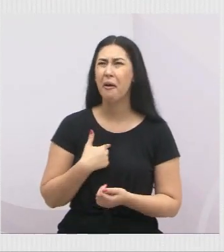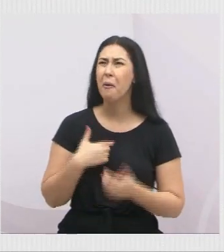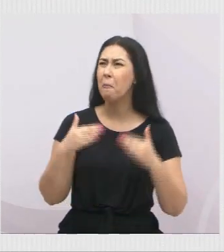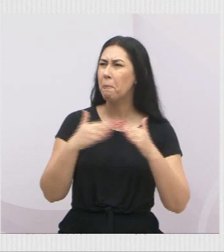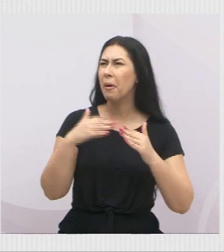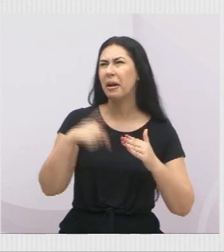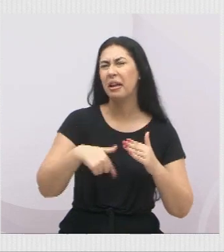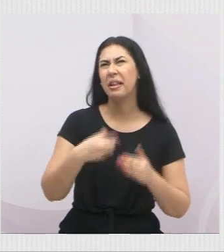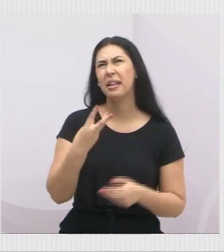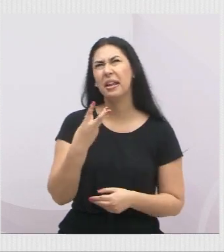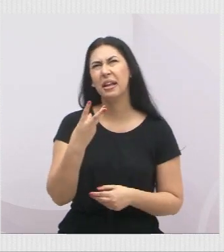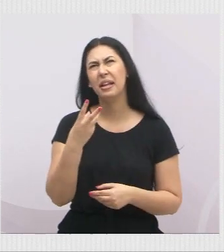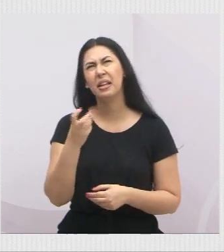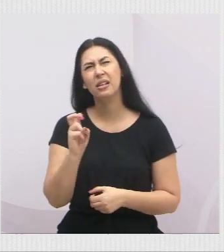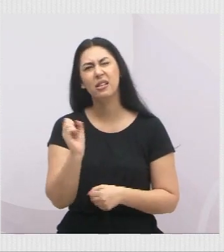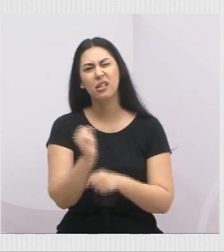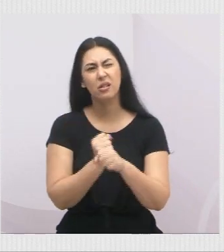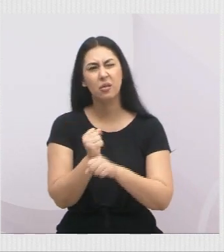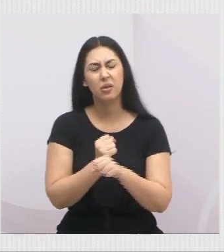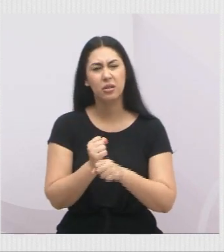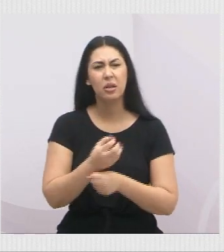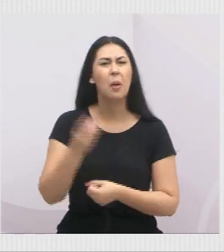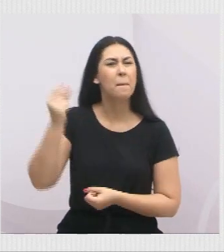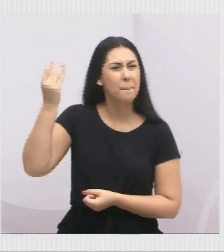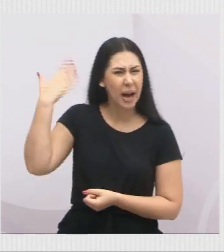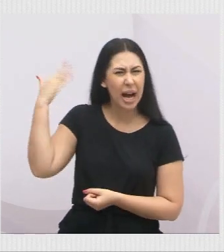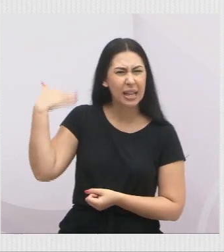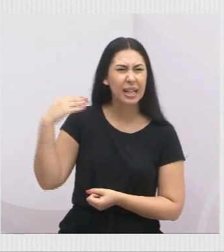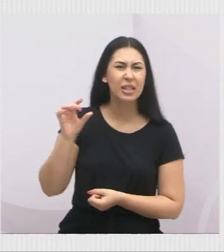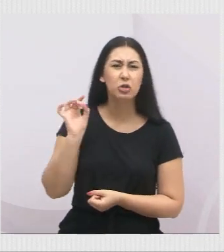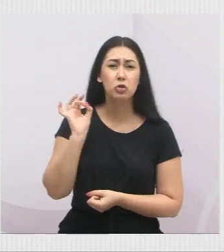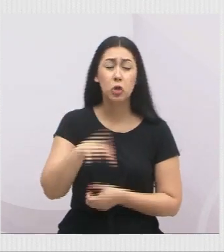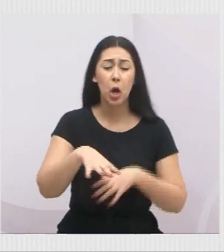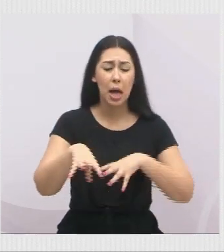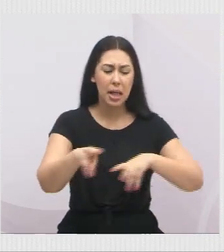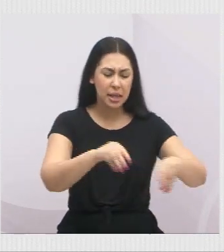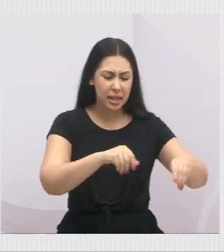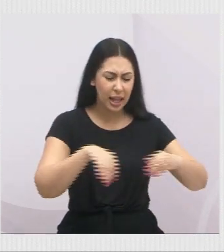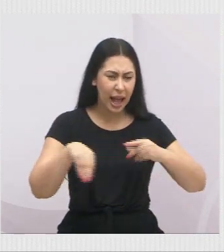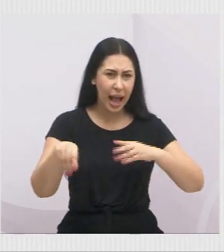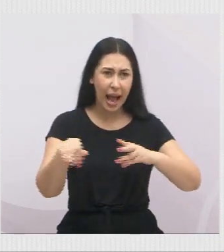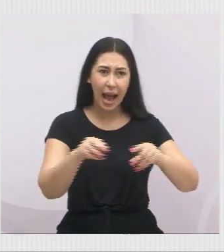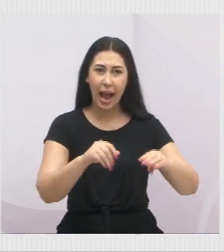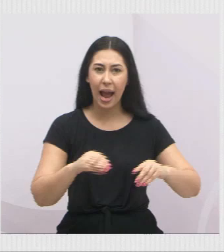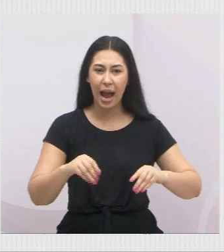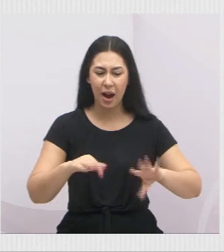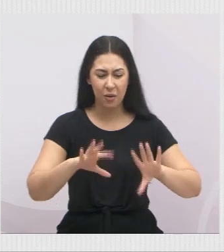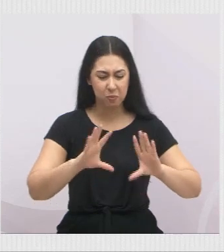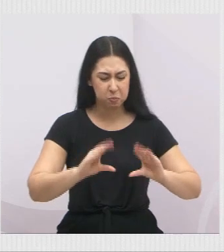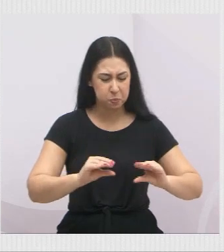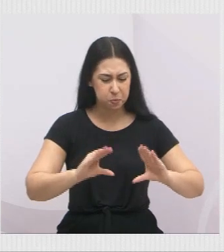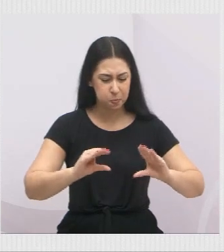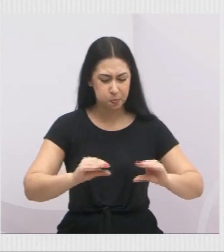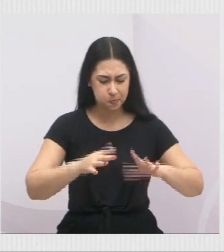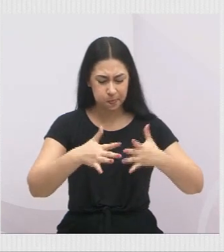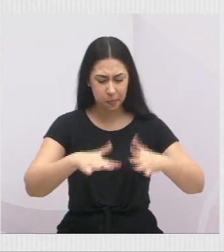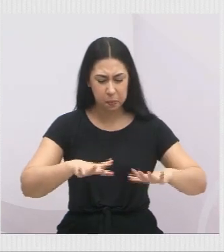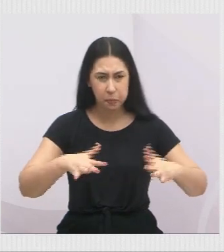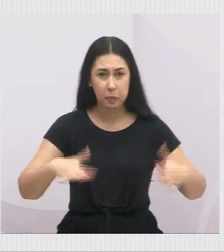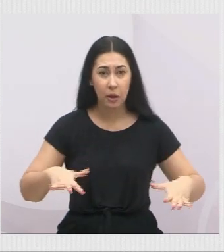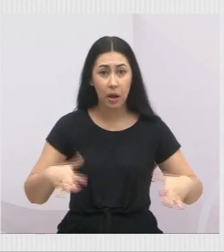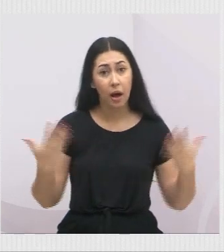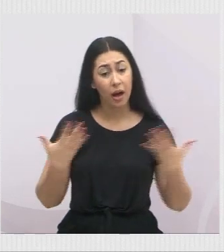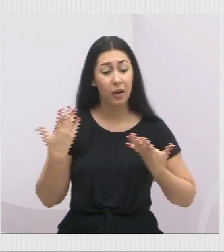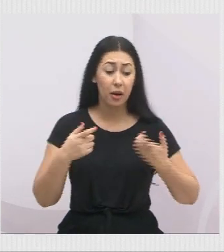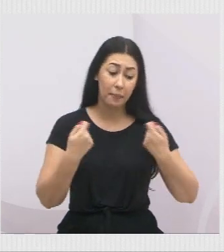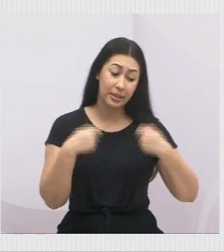35 anos, né, que eu moro aqui. Antes era tudo terra, é um brejo, é um barro podre. Então, acho que dinheiro jogado fora e